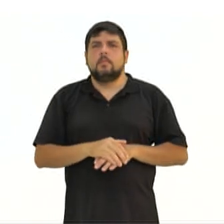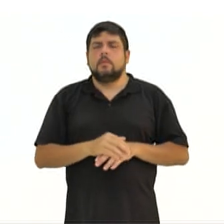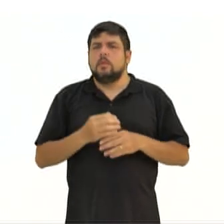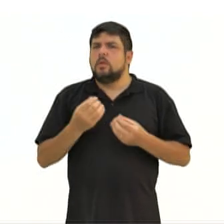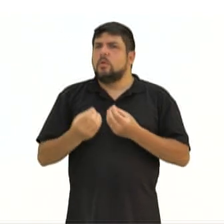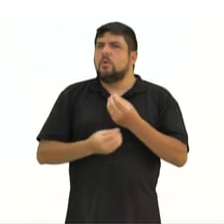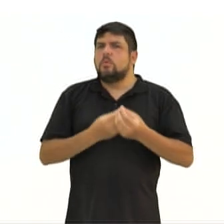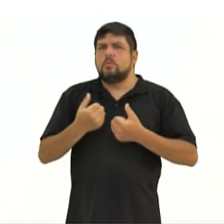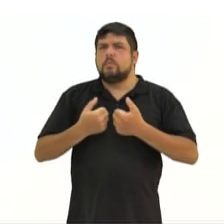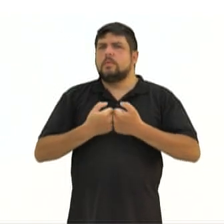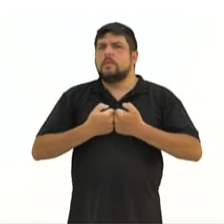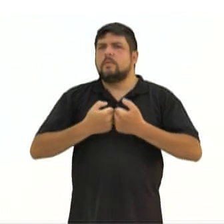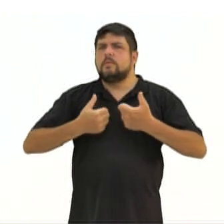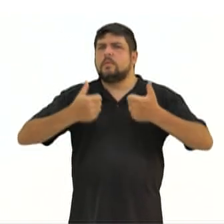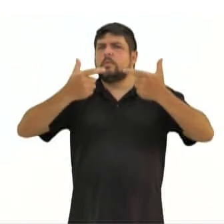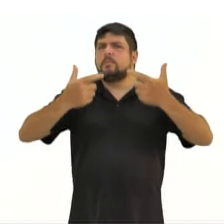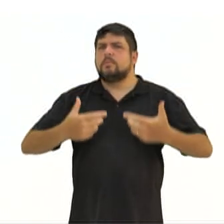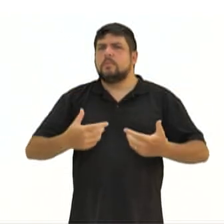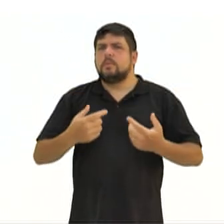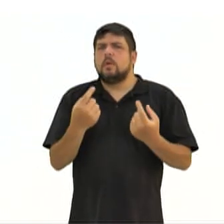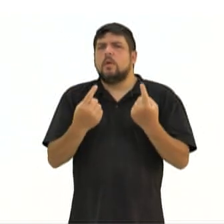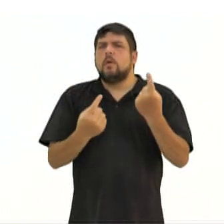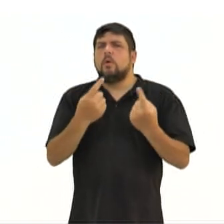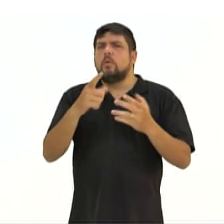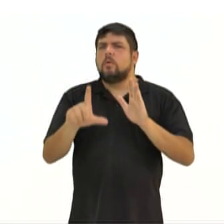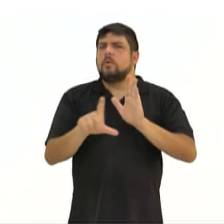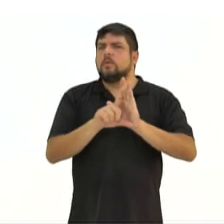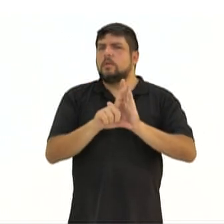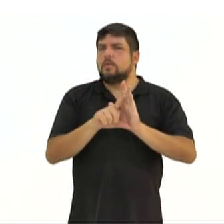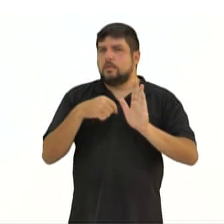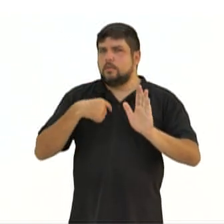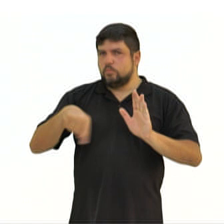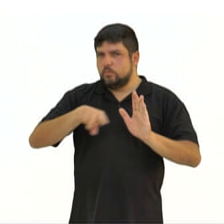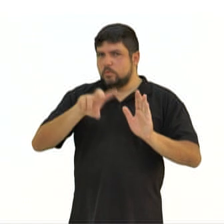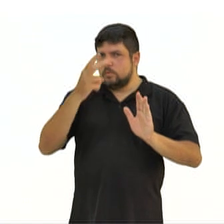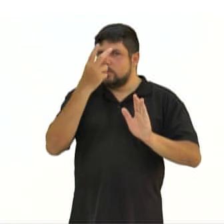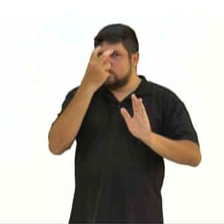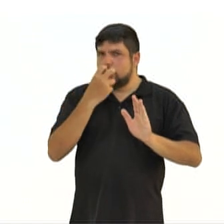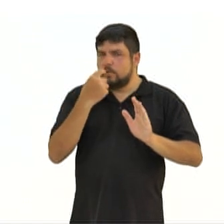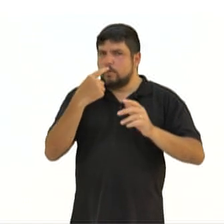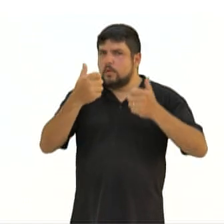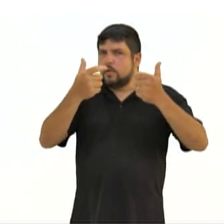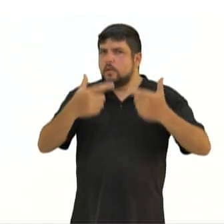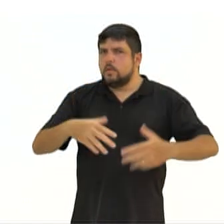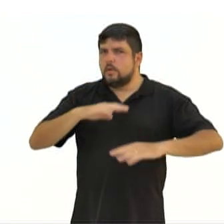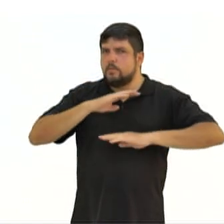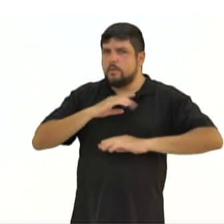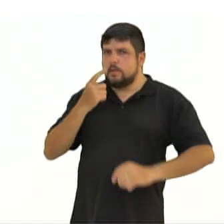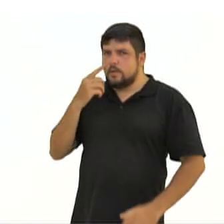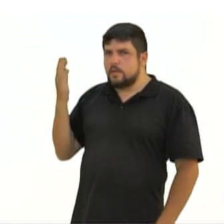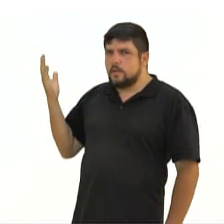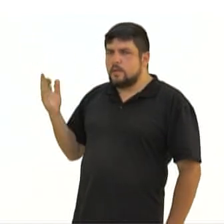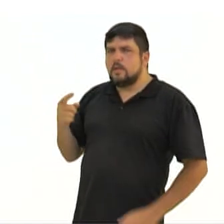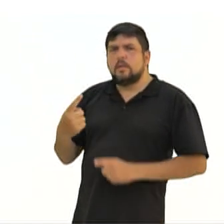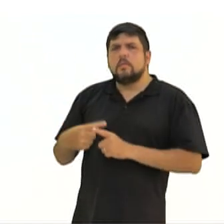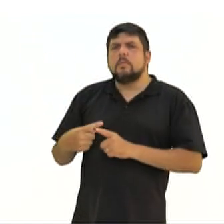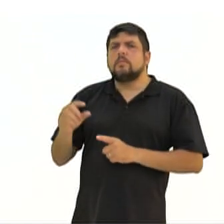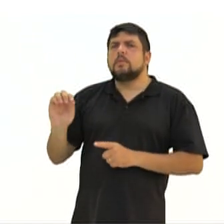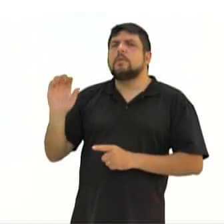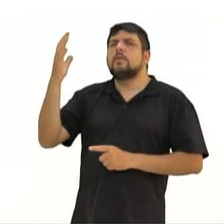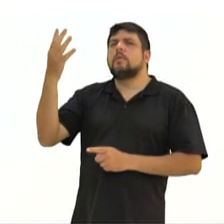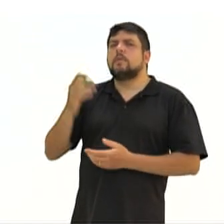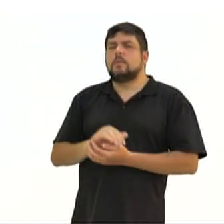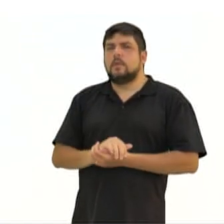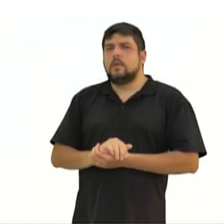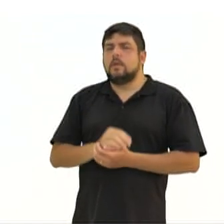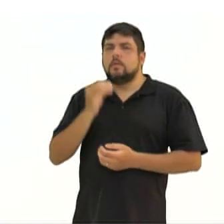física explica isso? Qual é a lei que a gente já viu que explica essa situação e por que isso aqui acontece? Então,